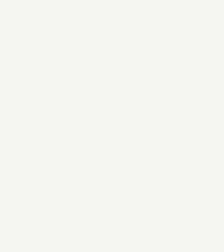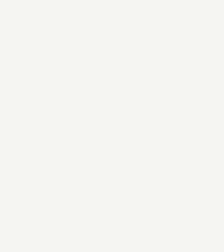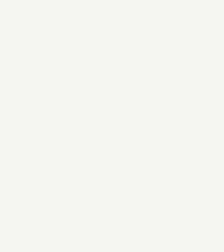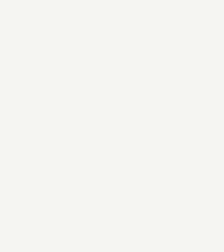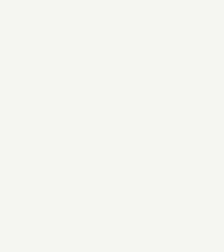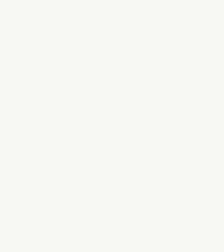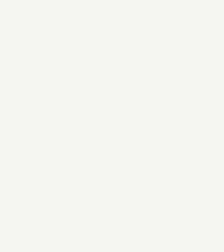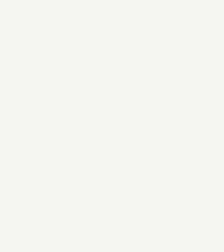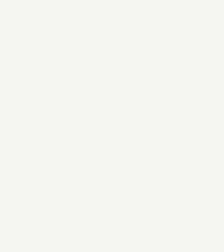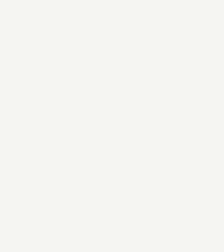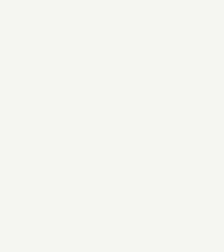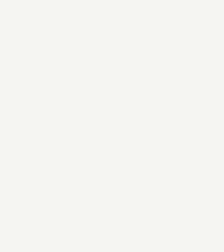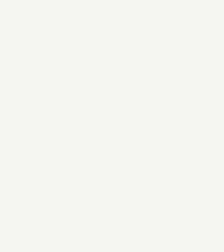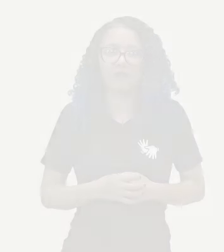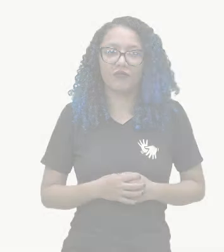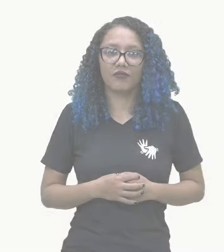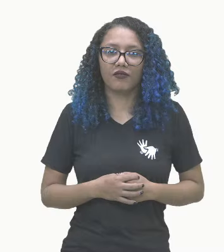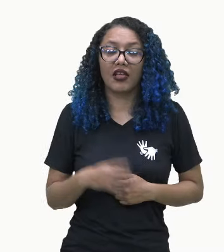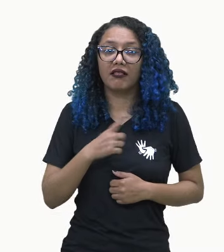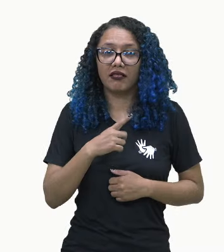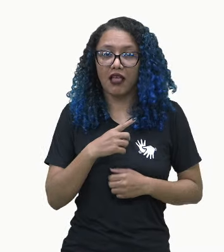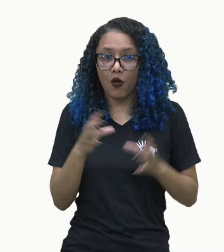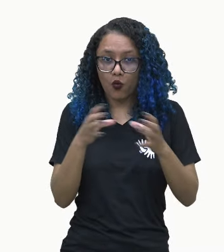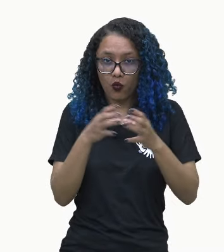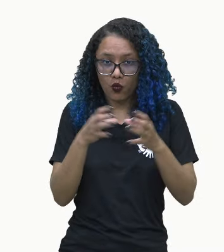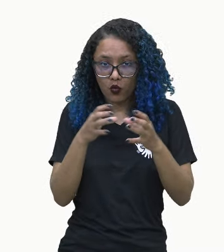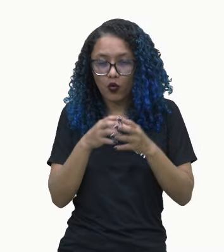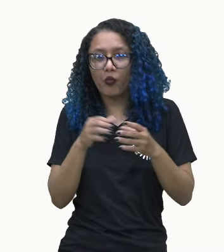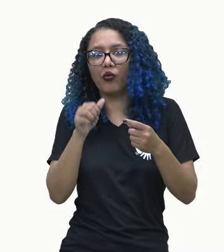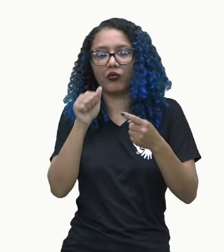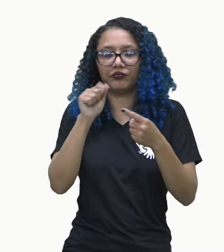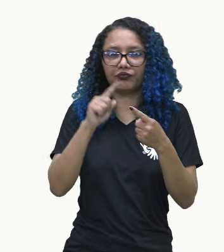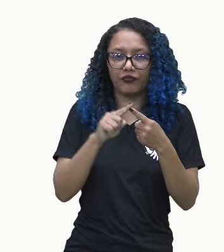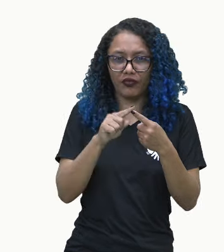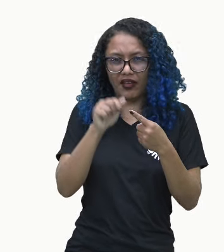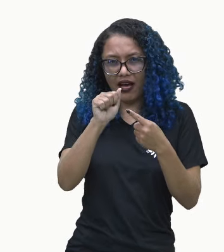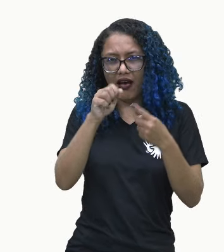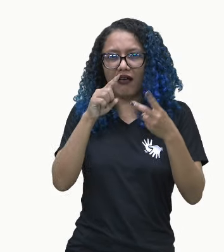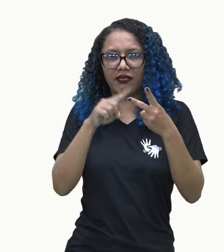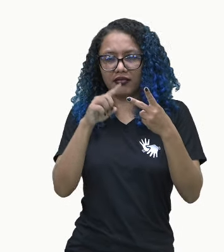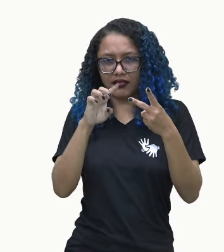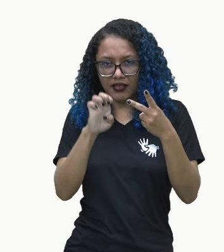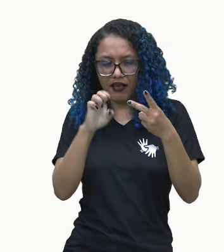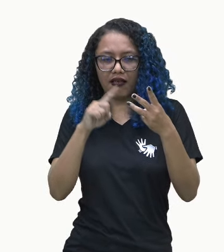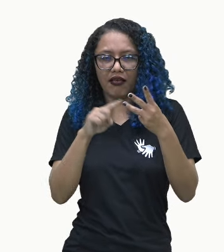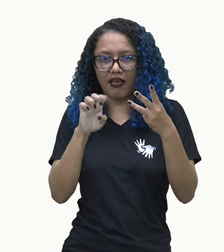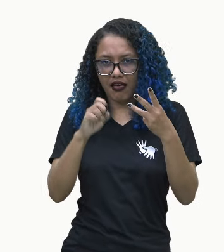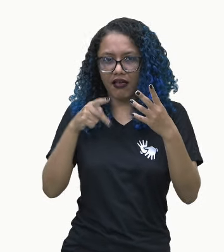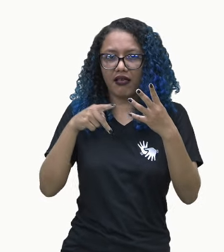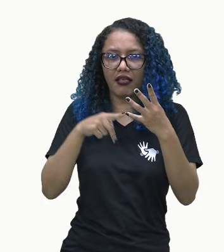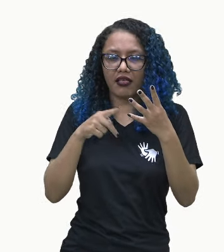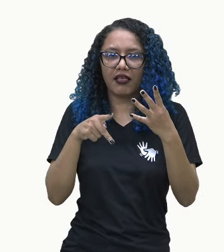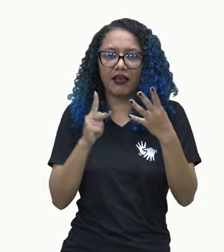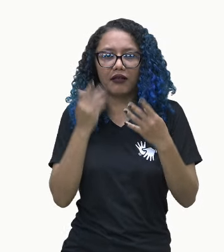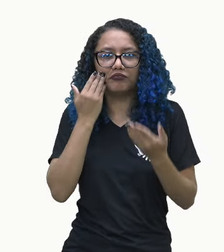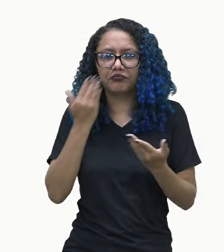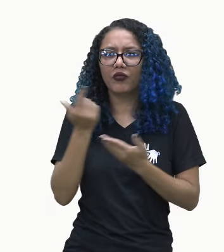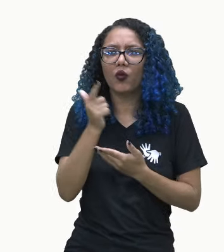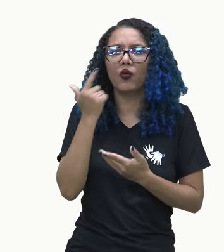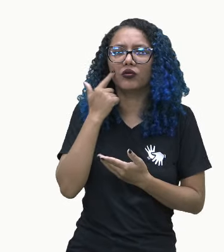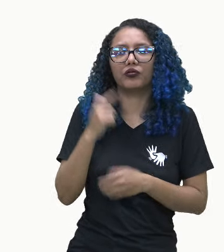K. Nós também temos aí as vitaminas hidrossolúveis. As vitaminas hidrossolúveis, nós temos